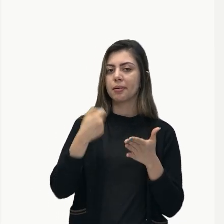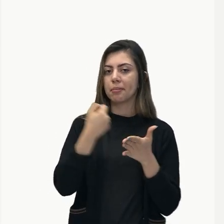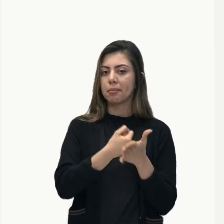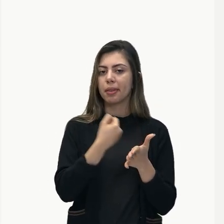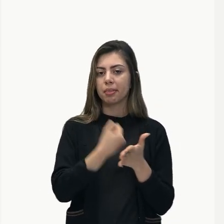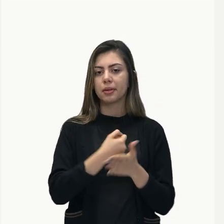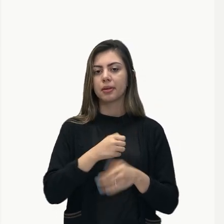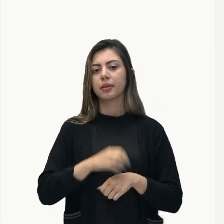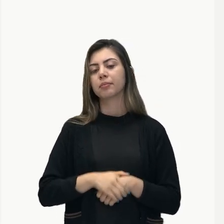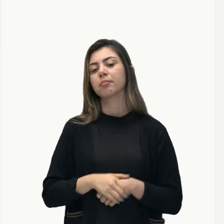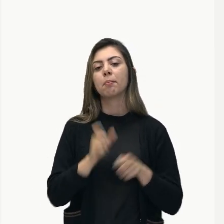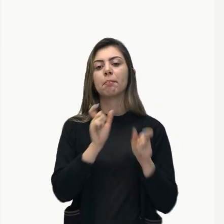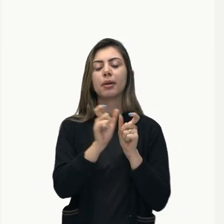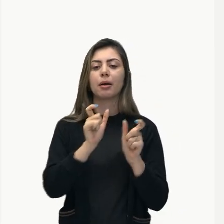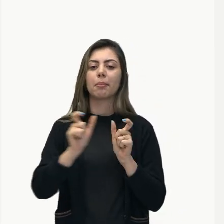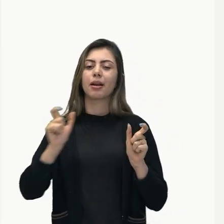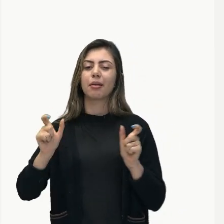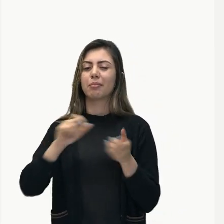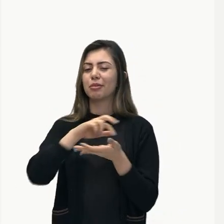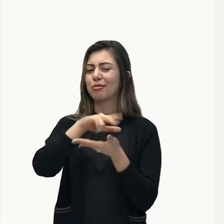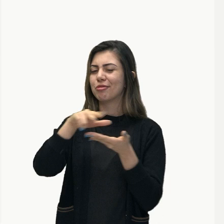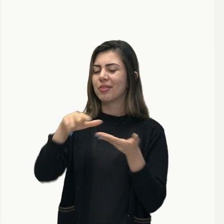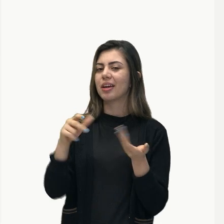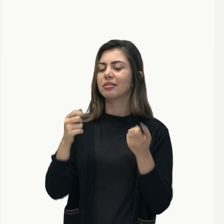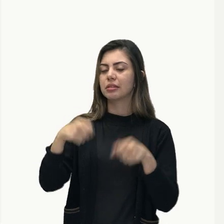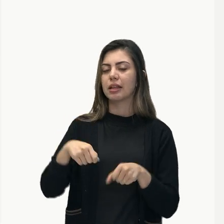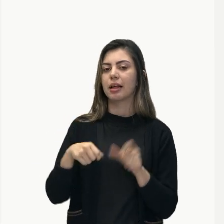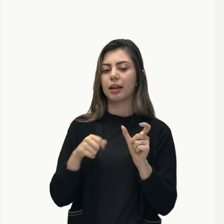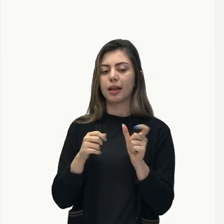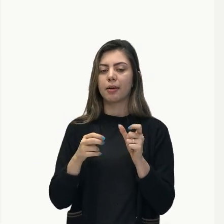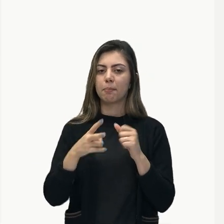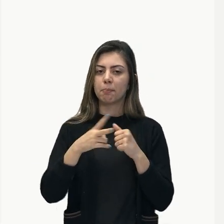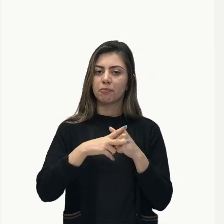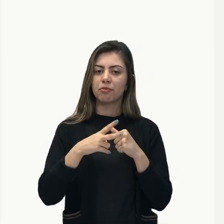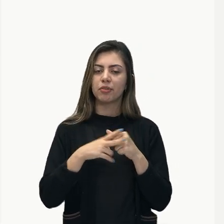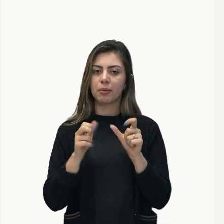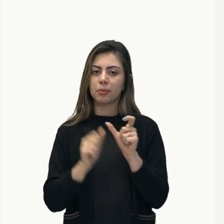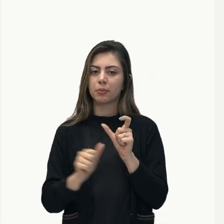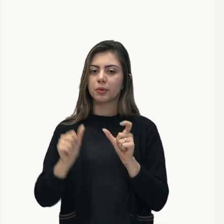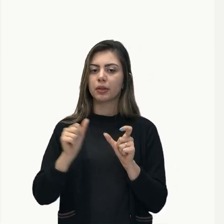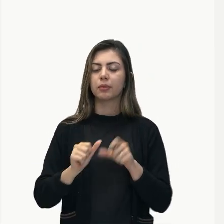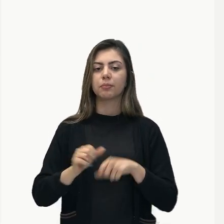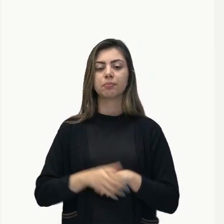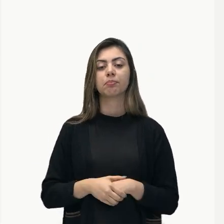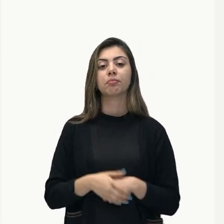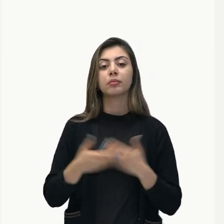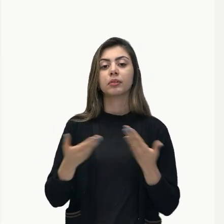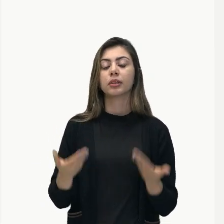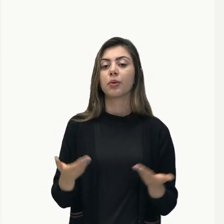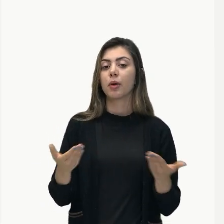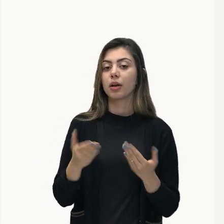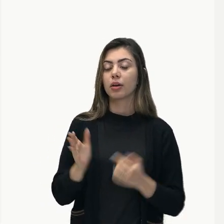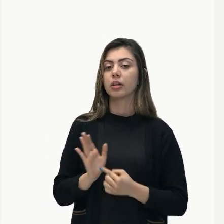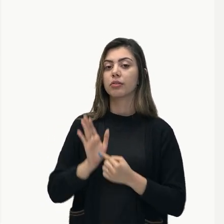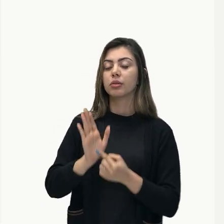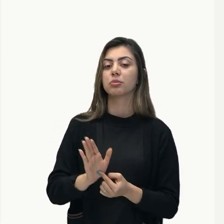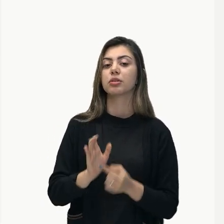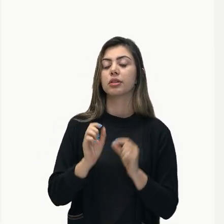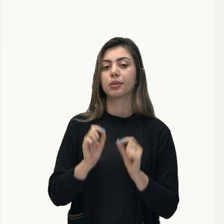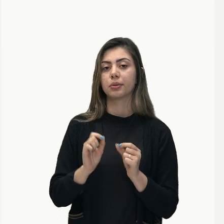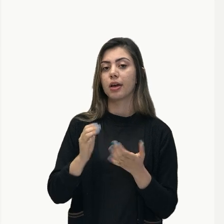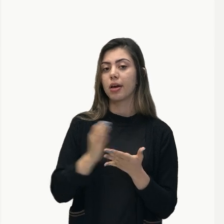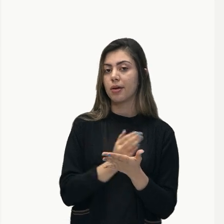Receber, combater e etc. Tem outros mais, ok? Agora eu gostaria de mostrar para vocês